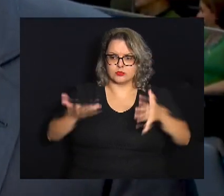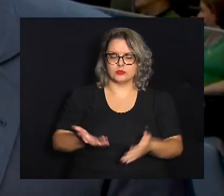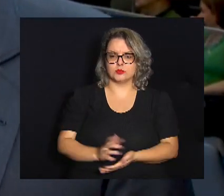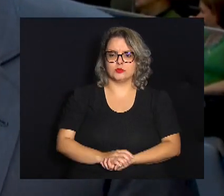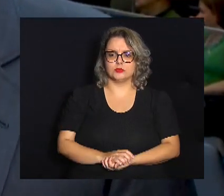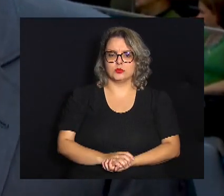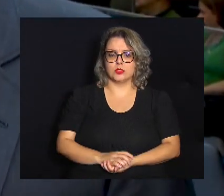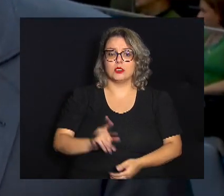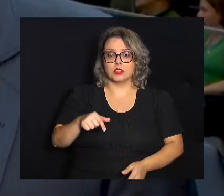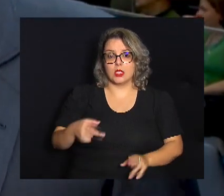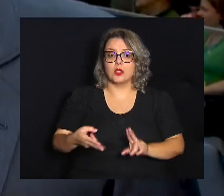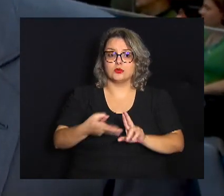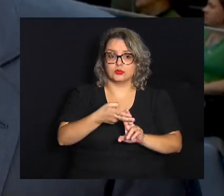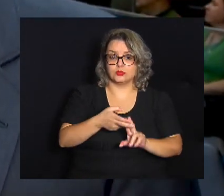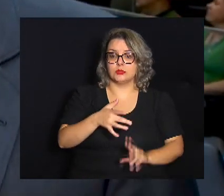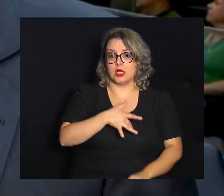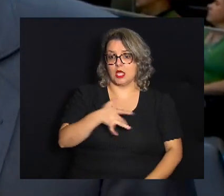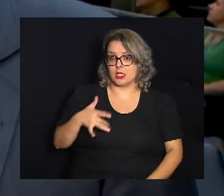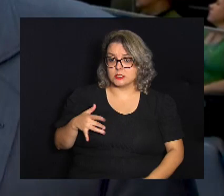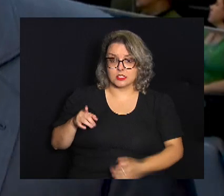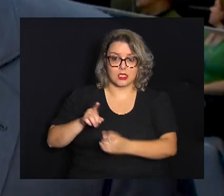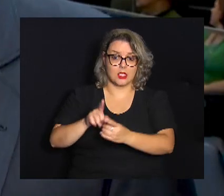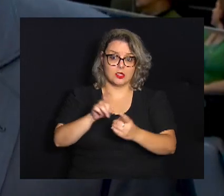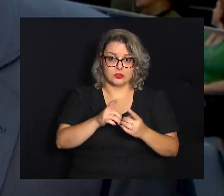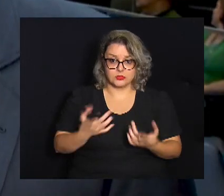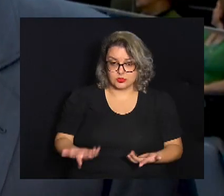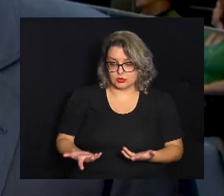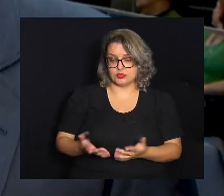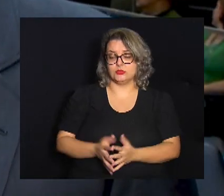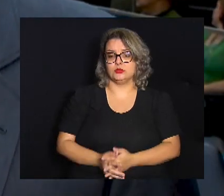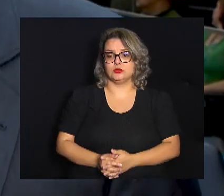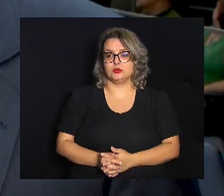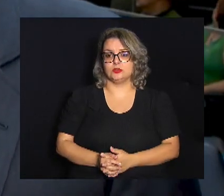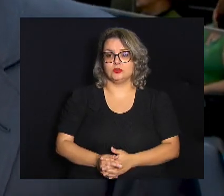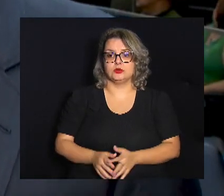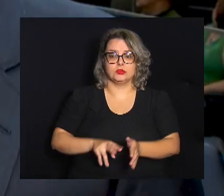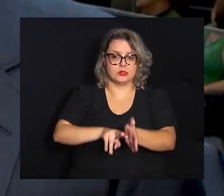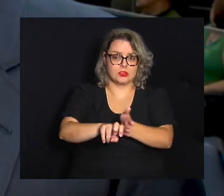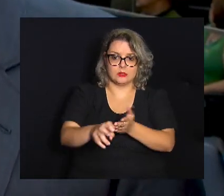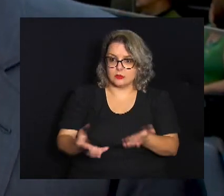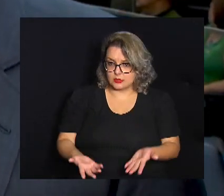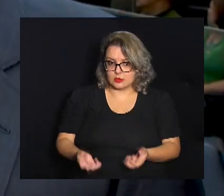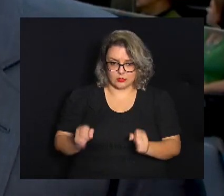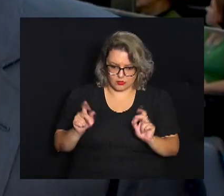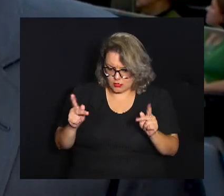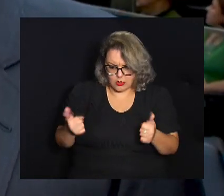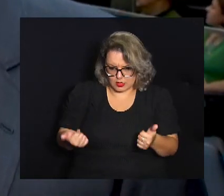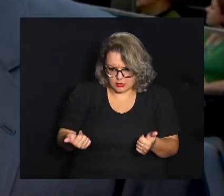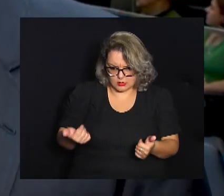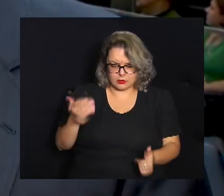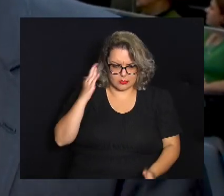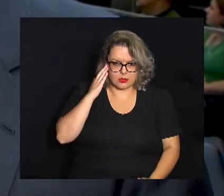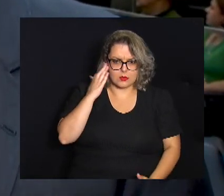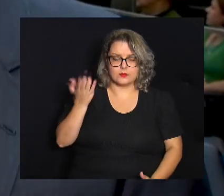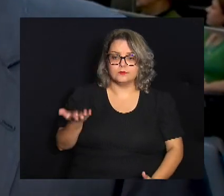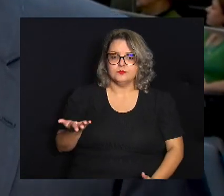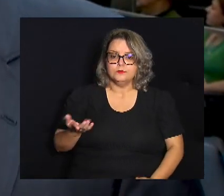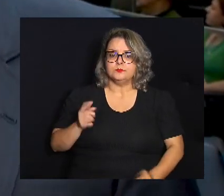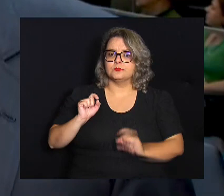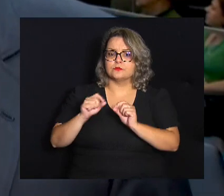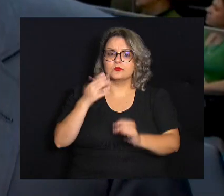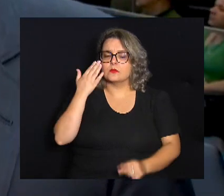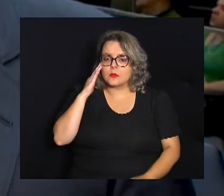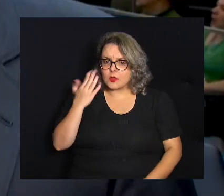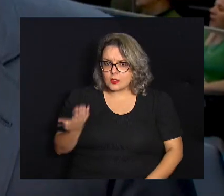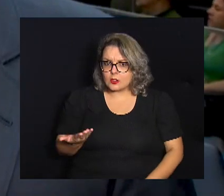o SUS, que é a saúde que tem que atender, a saúde que tem que diagnosticar. Tudo bem, até aí eu sei. Agora, o que eu não entendo